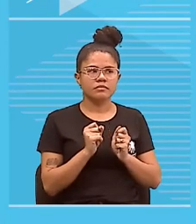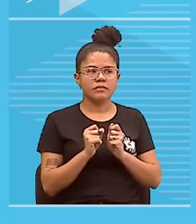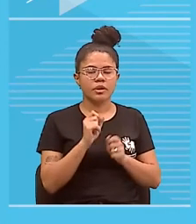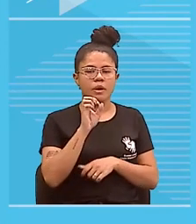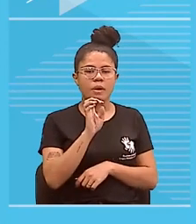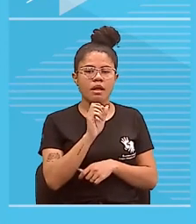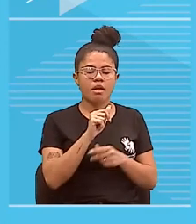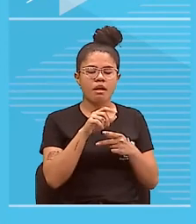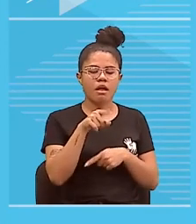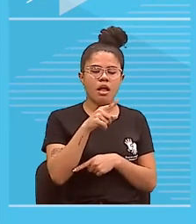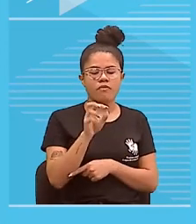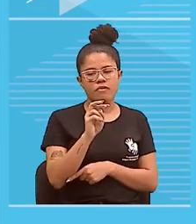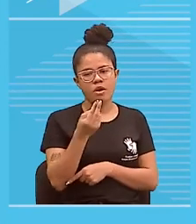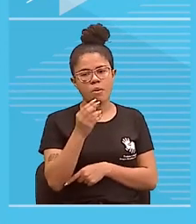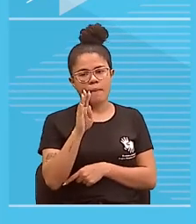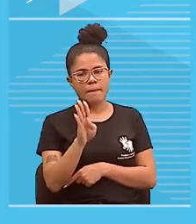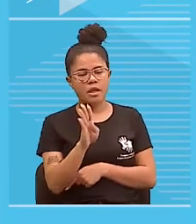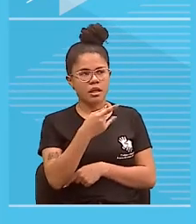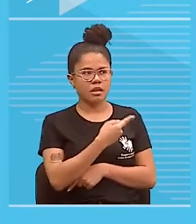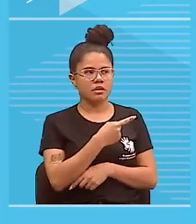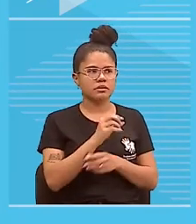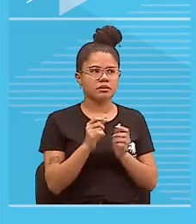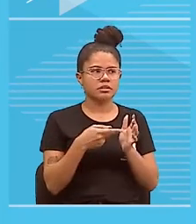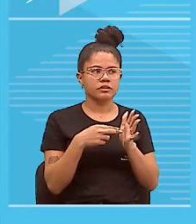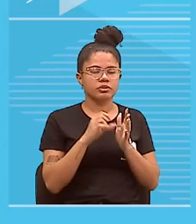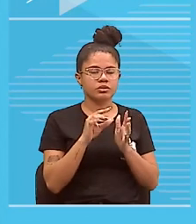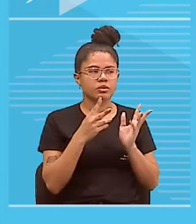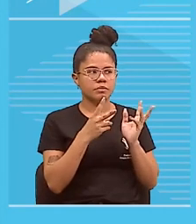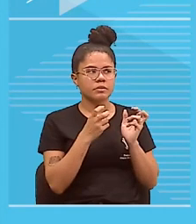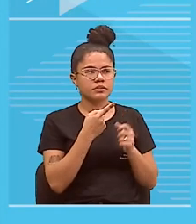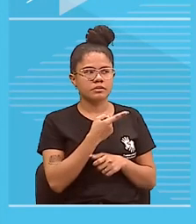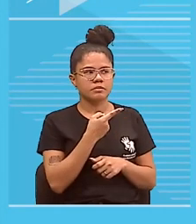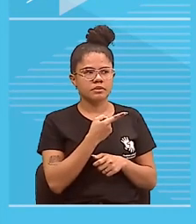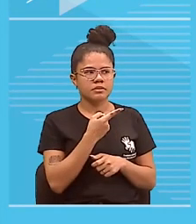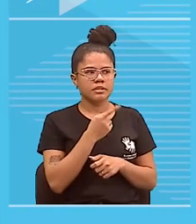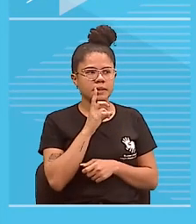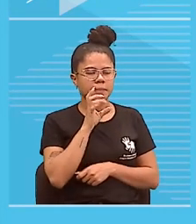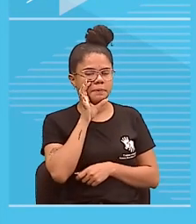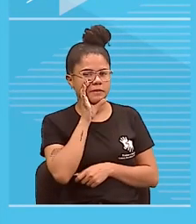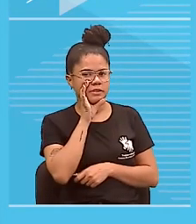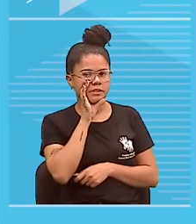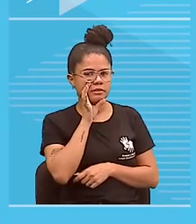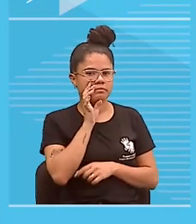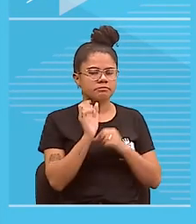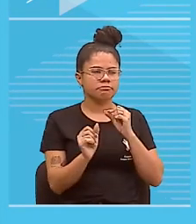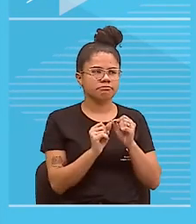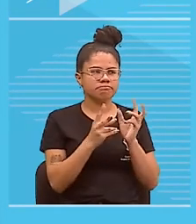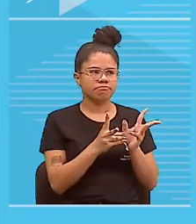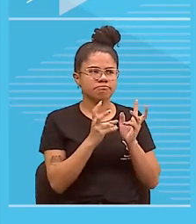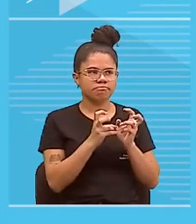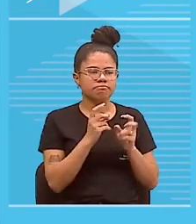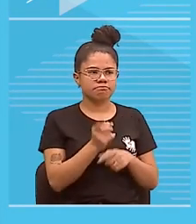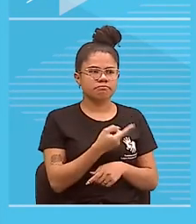Deus eu tenho que identificar num precisa não tem que olhar para cá e olhar isso aqui e